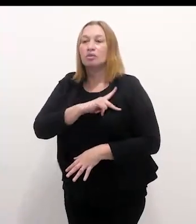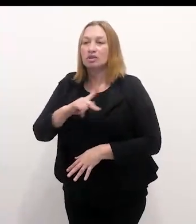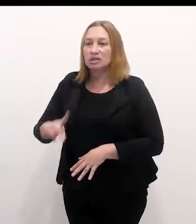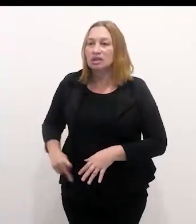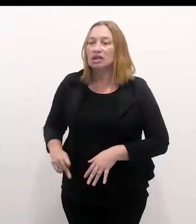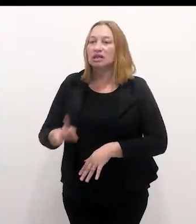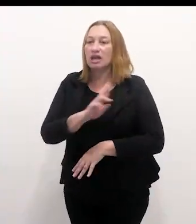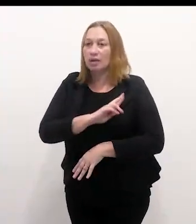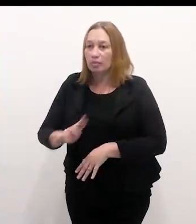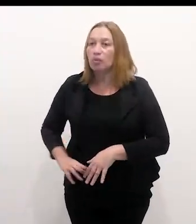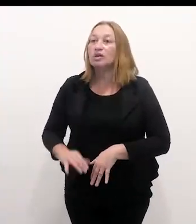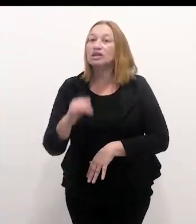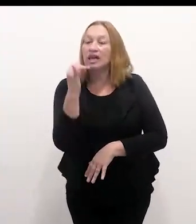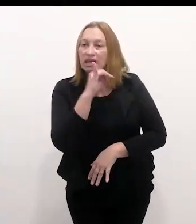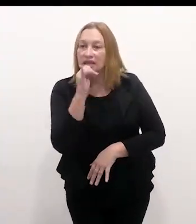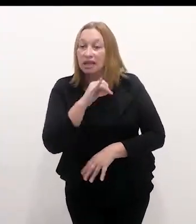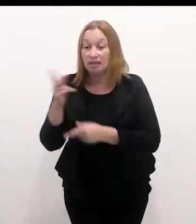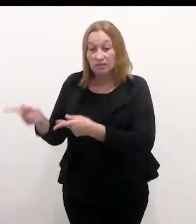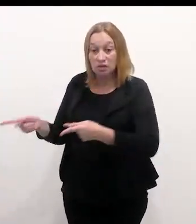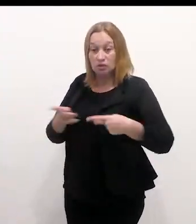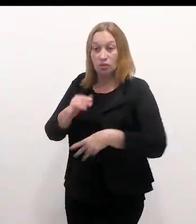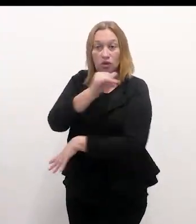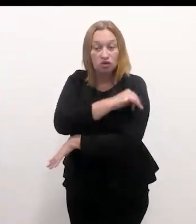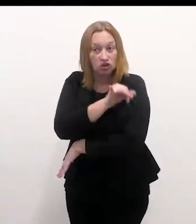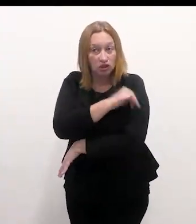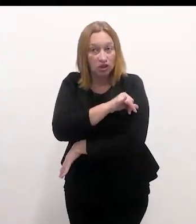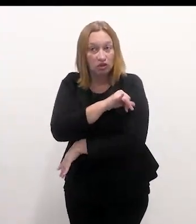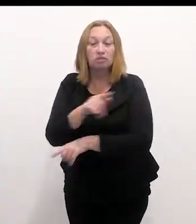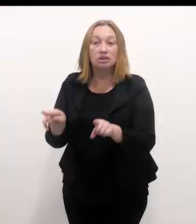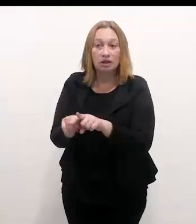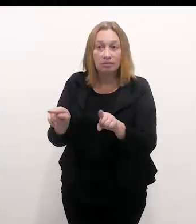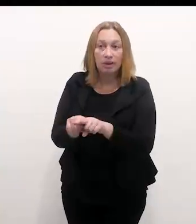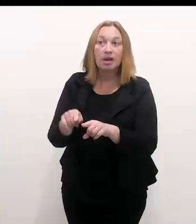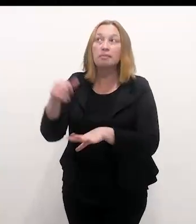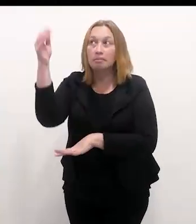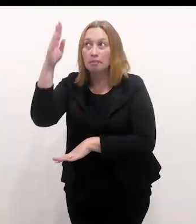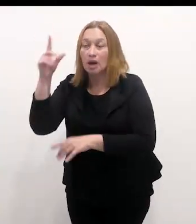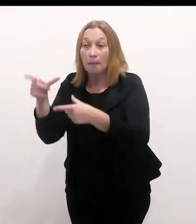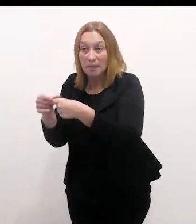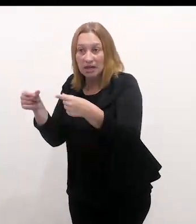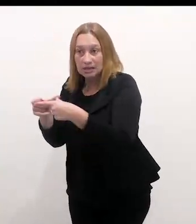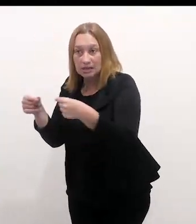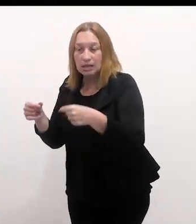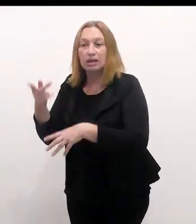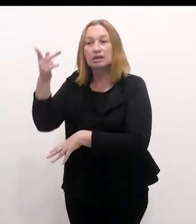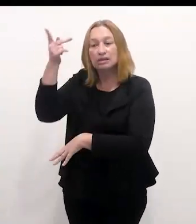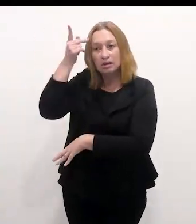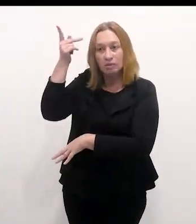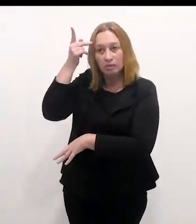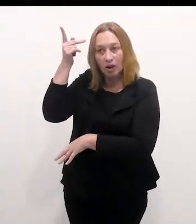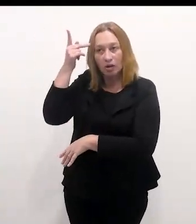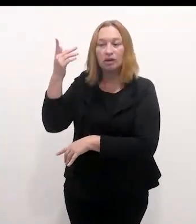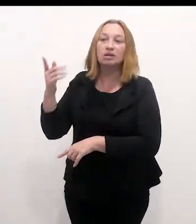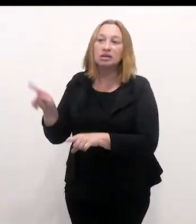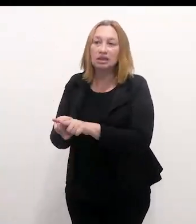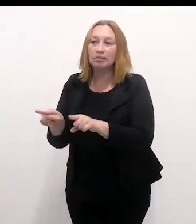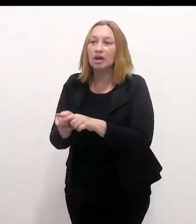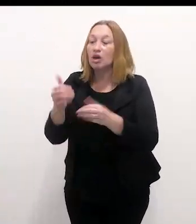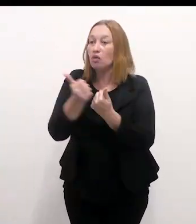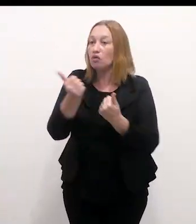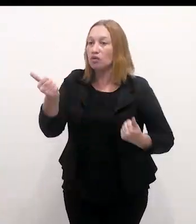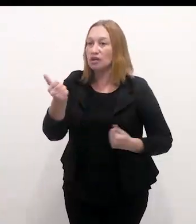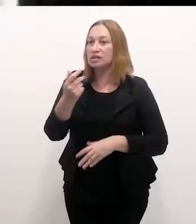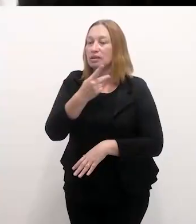do nosso presidente da República, Mattarella, que visitou também Rio de Janeiro, além de Brasília e São Paulo, e nossa primeira-ministra,